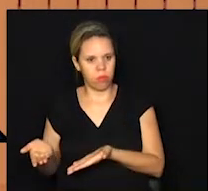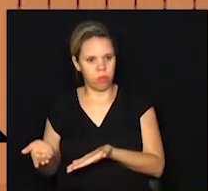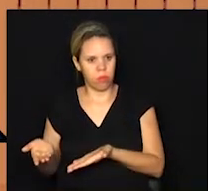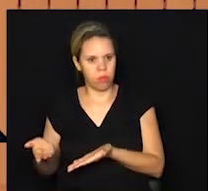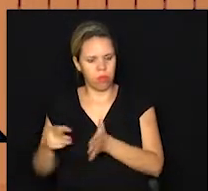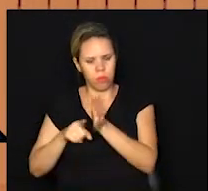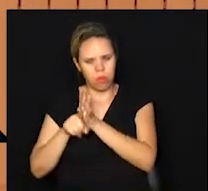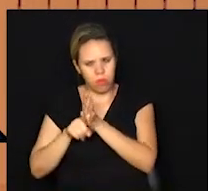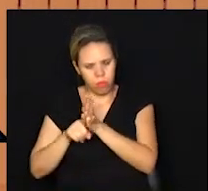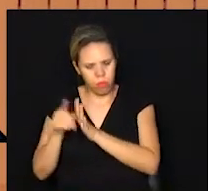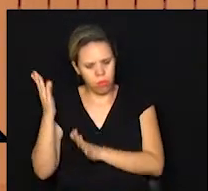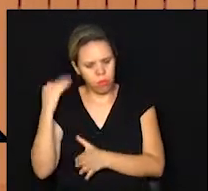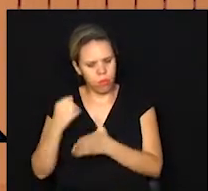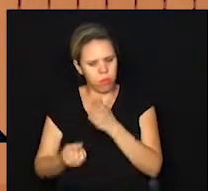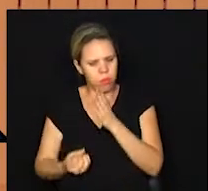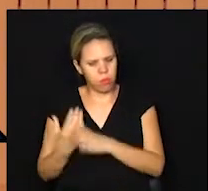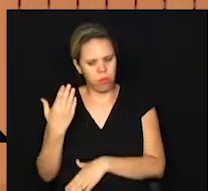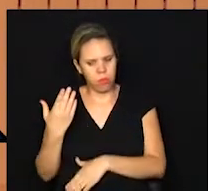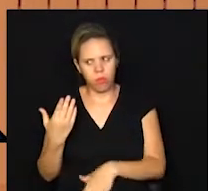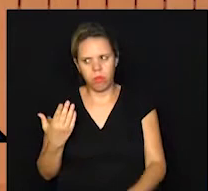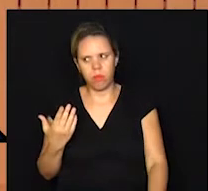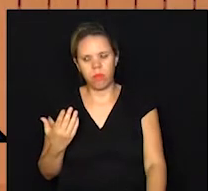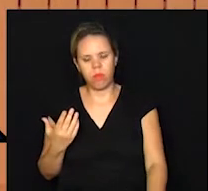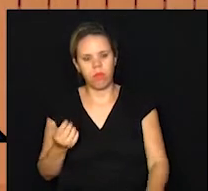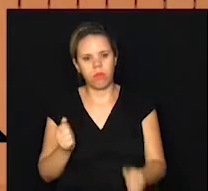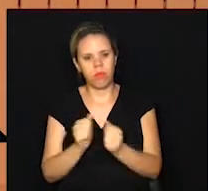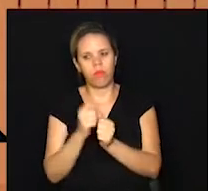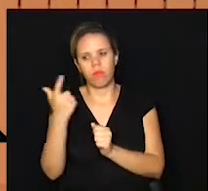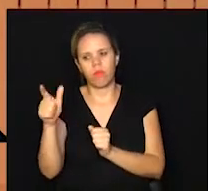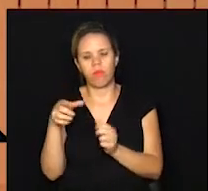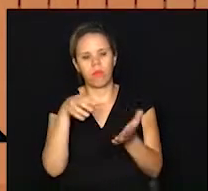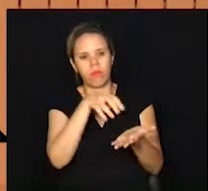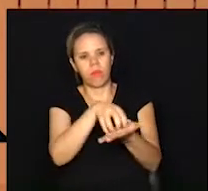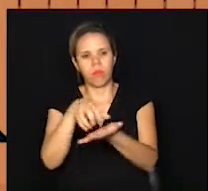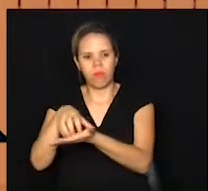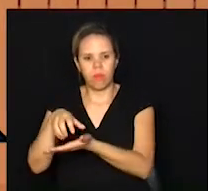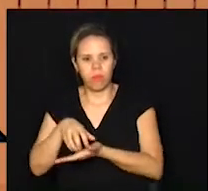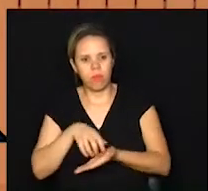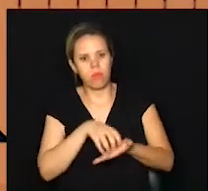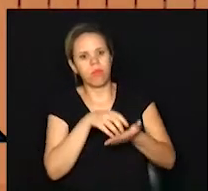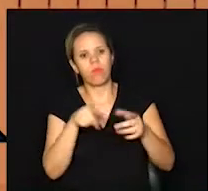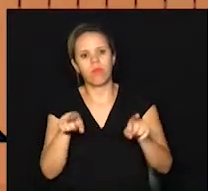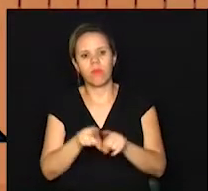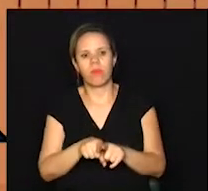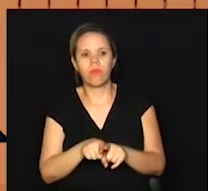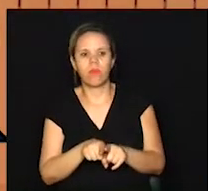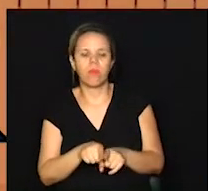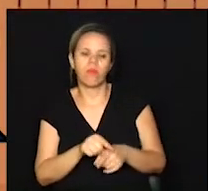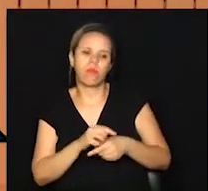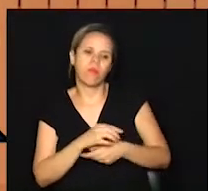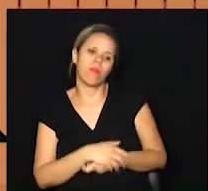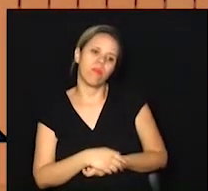informações para que a gente possa, junto com outros órgãos, nós estamos aqui recebendo também,